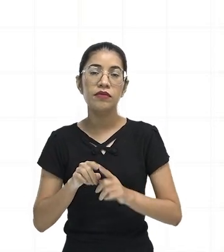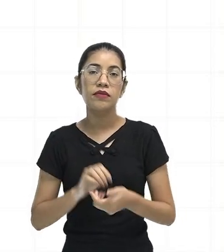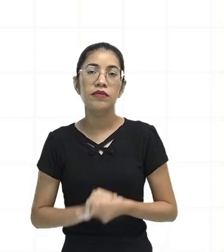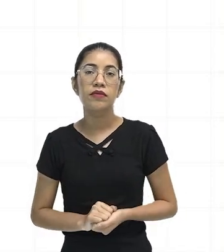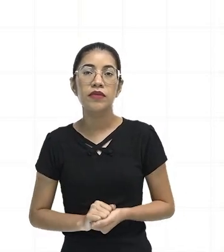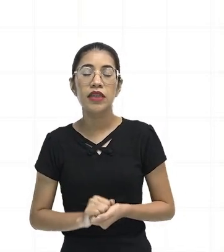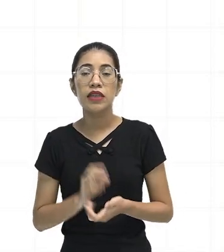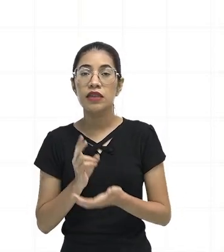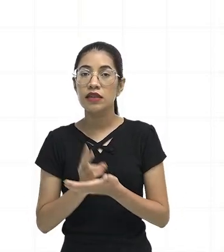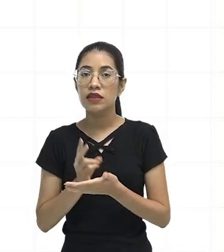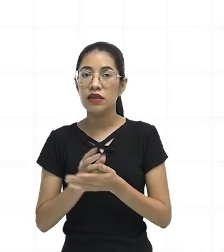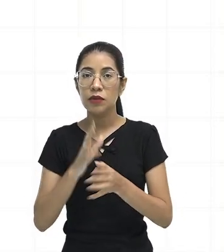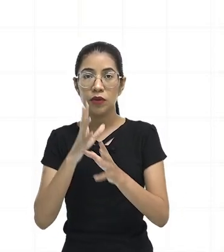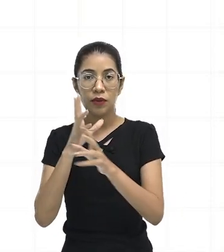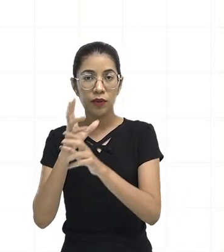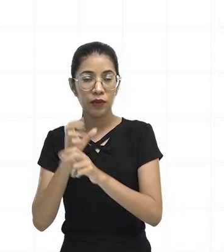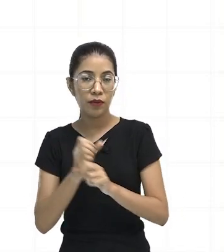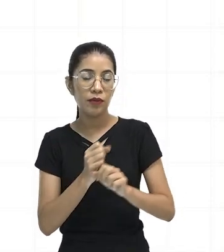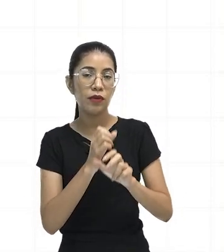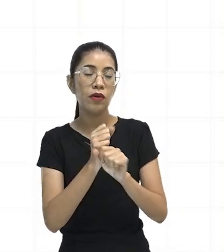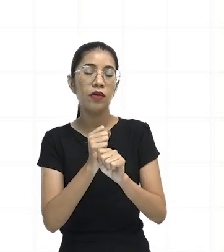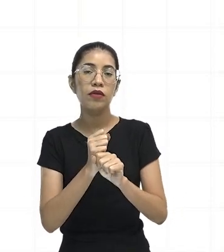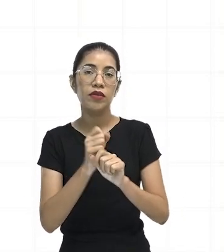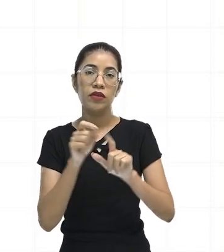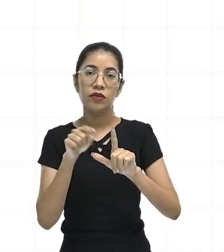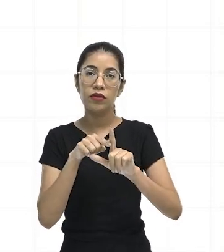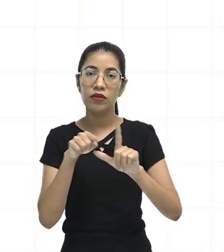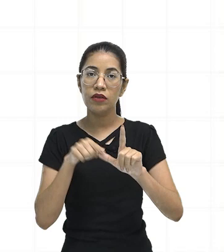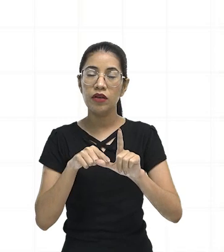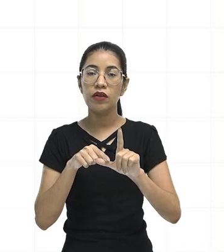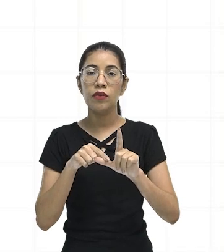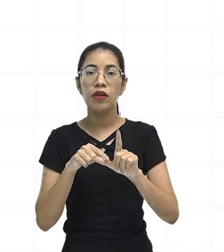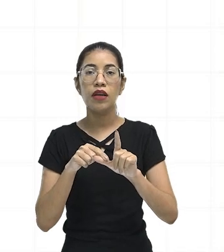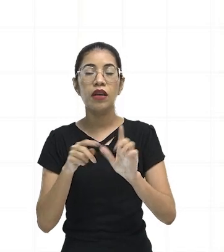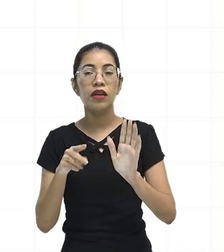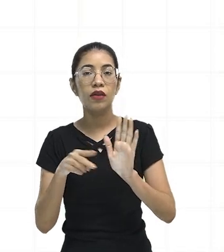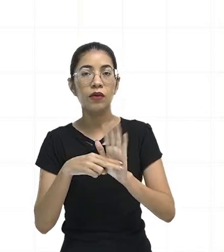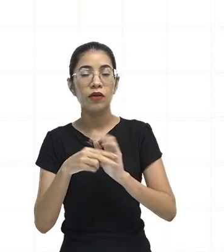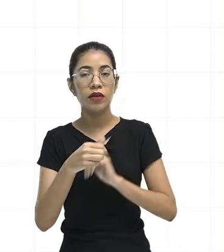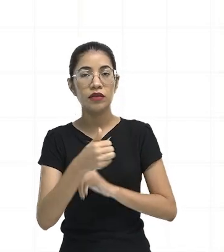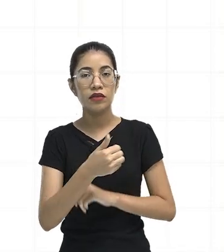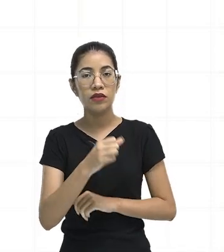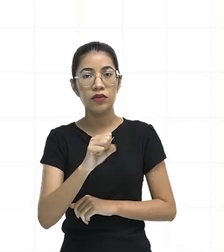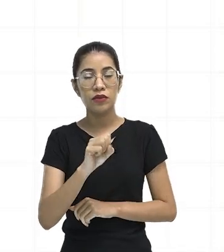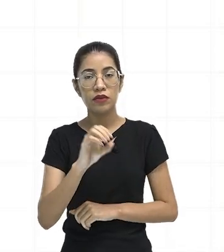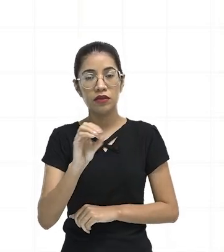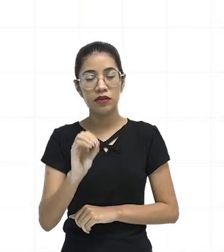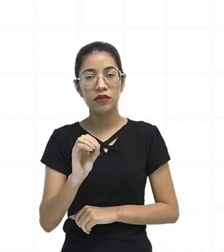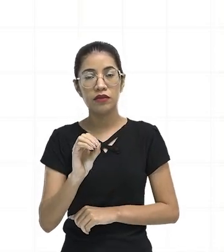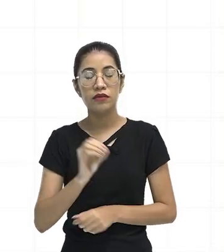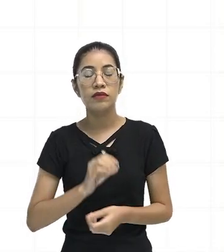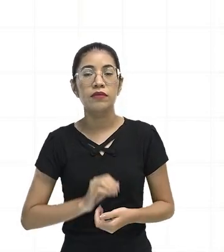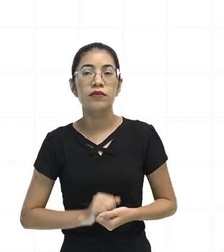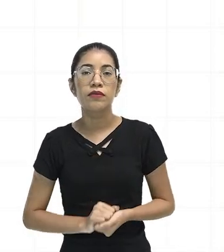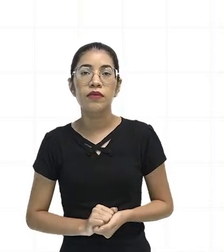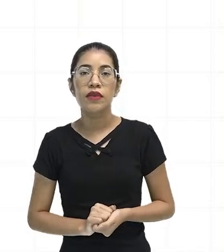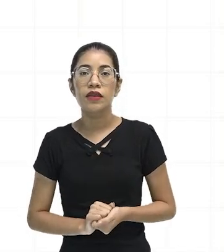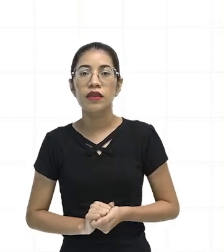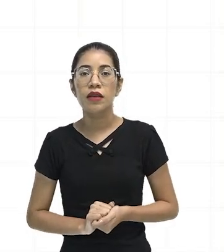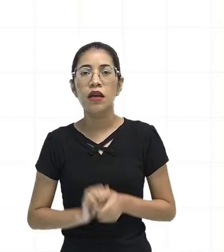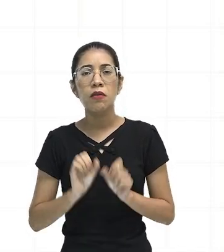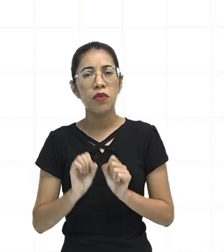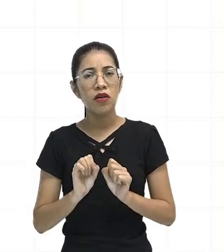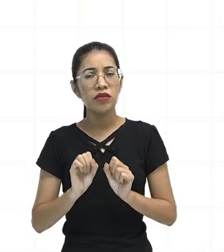a soma desses ângulos valerá 180 graus. Professor, tem como